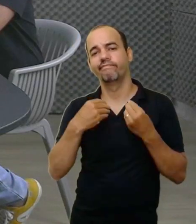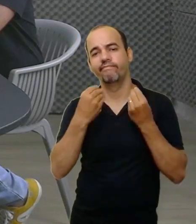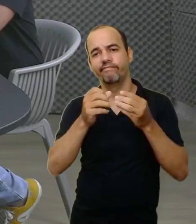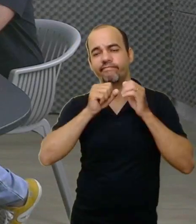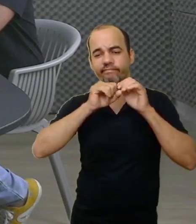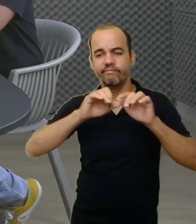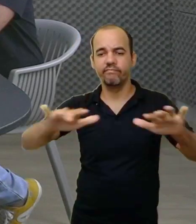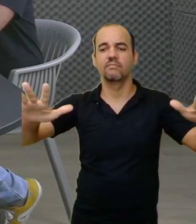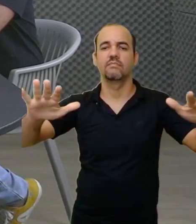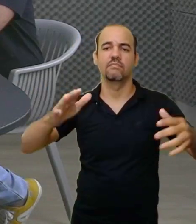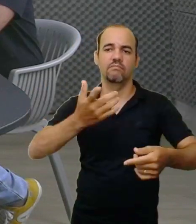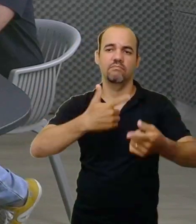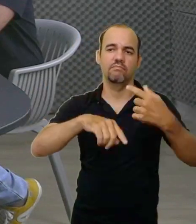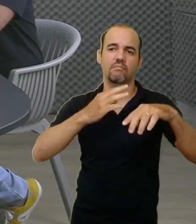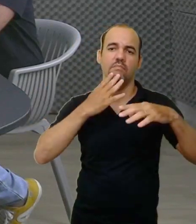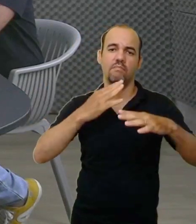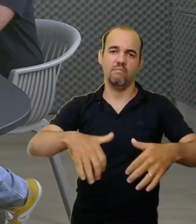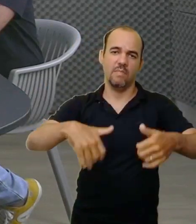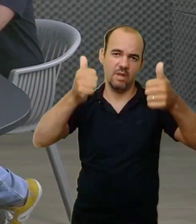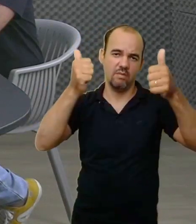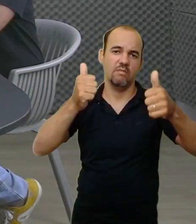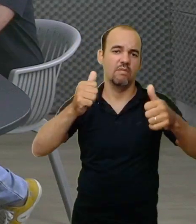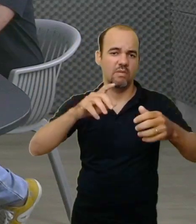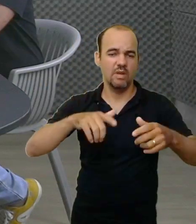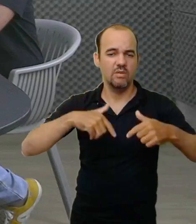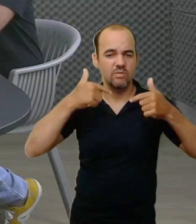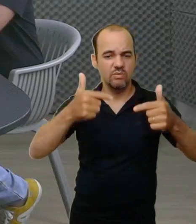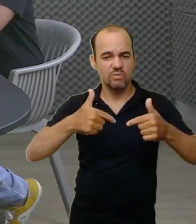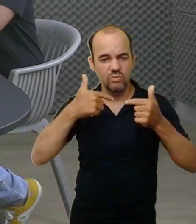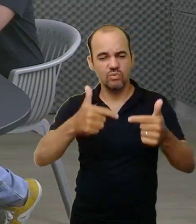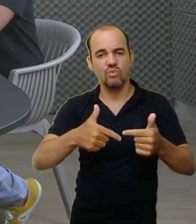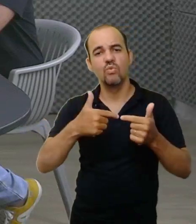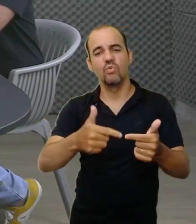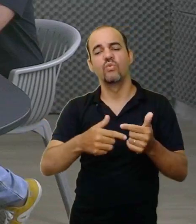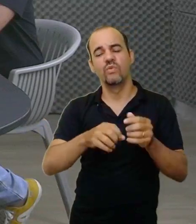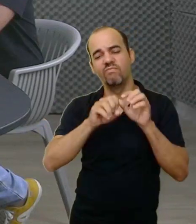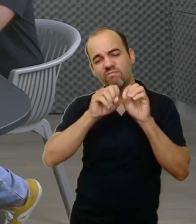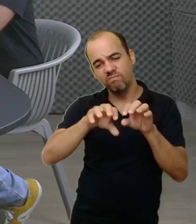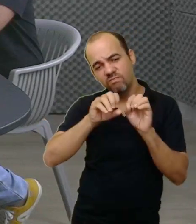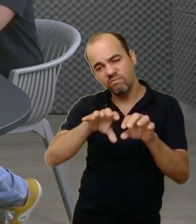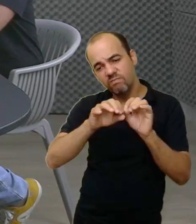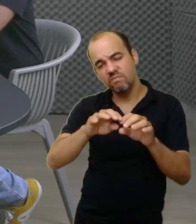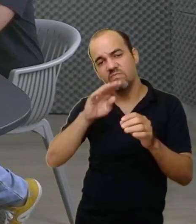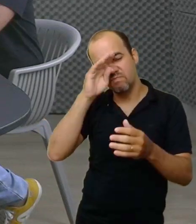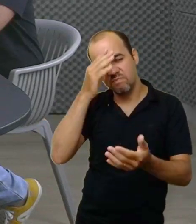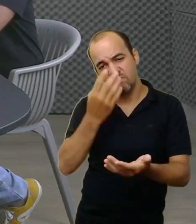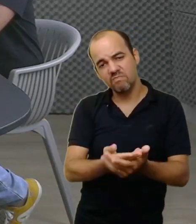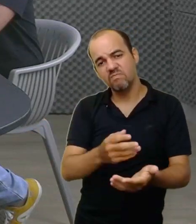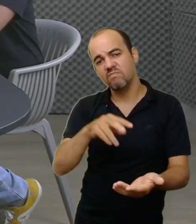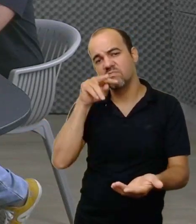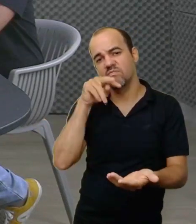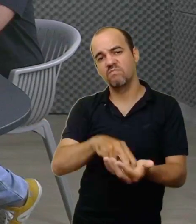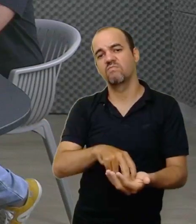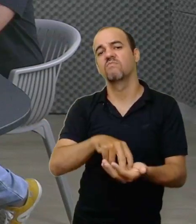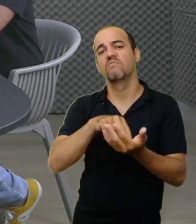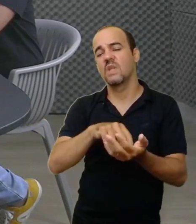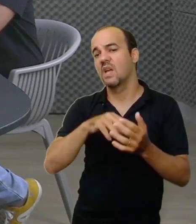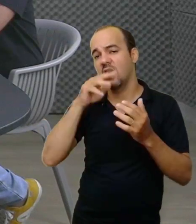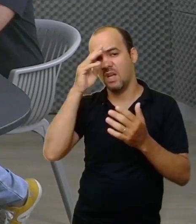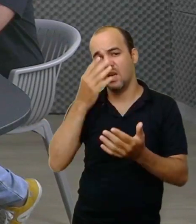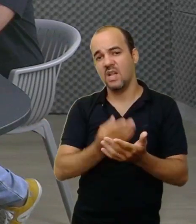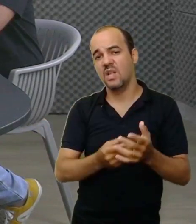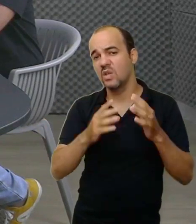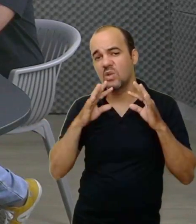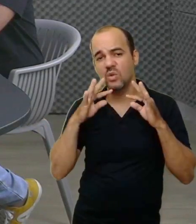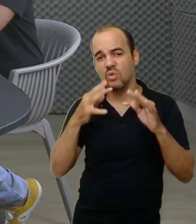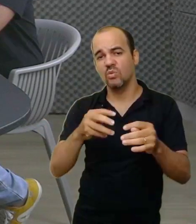gente faz muito com pouco. Se eu não acreditasse nisso, tenha certeza que eu não estaria aqui. Eu estou aqui porque eu acredito em tudo, eu acredito em você, eu